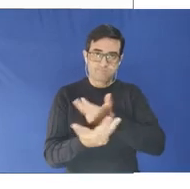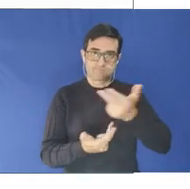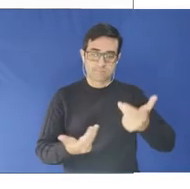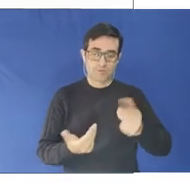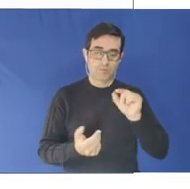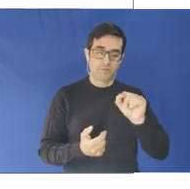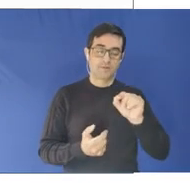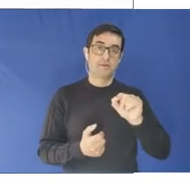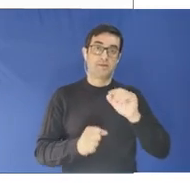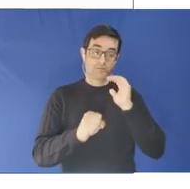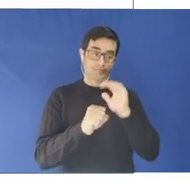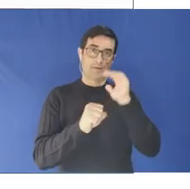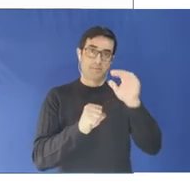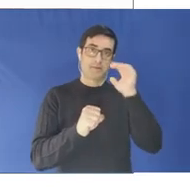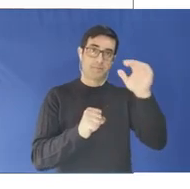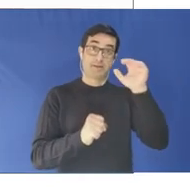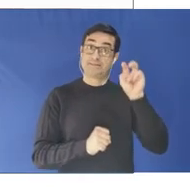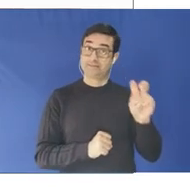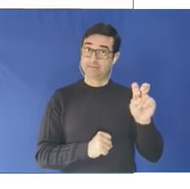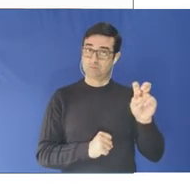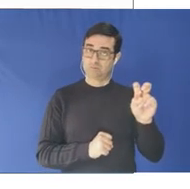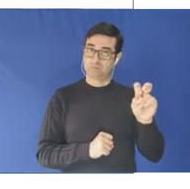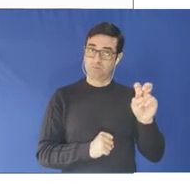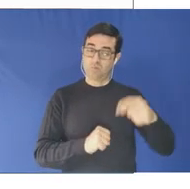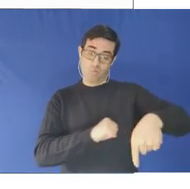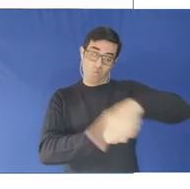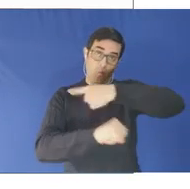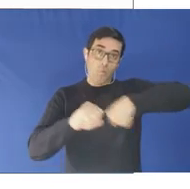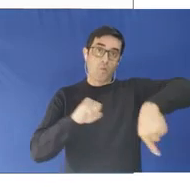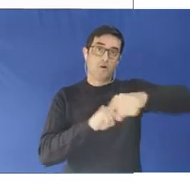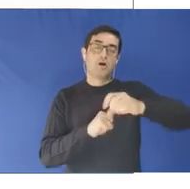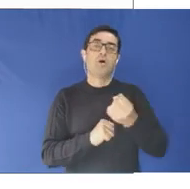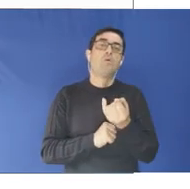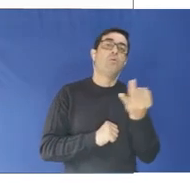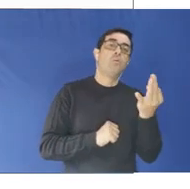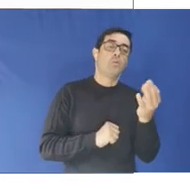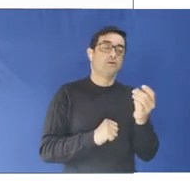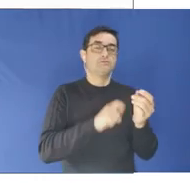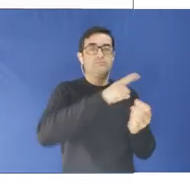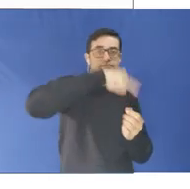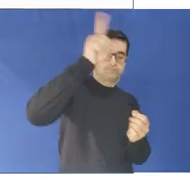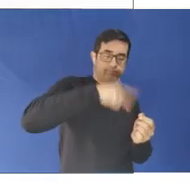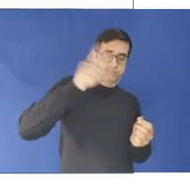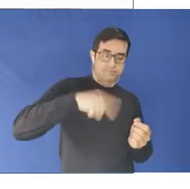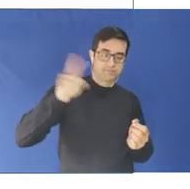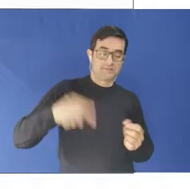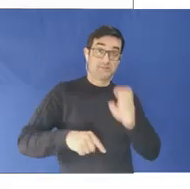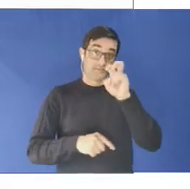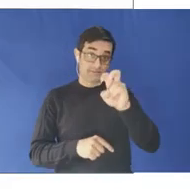subnível D tem 5 orbitais, cada um cabe 2. Quando eu faço a distribuição,